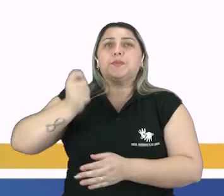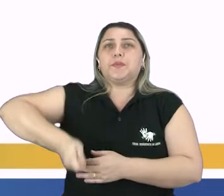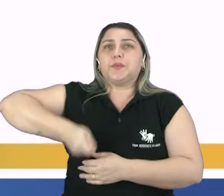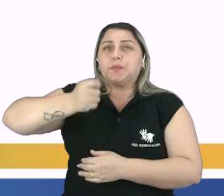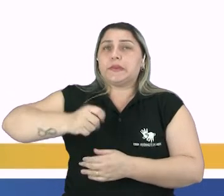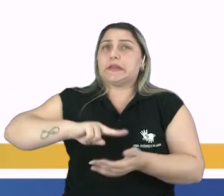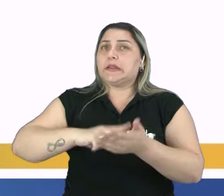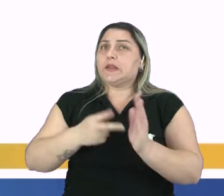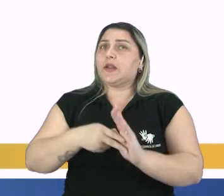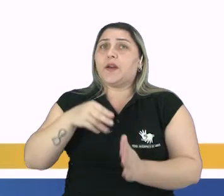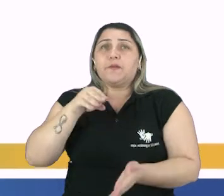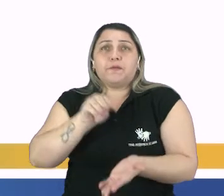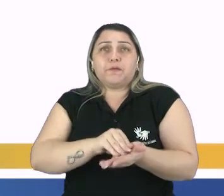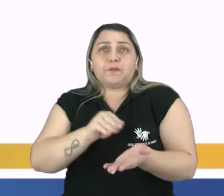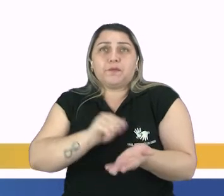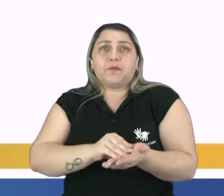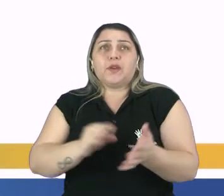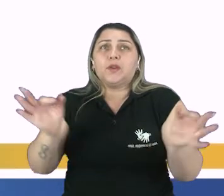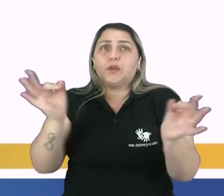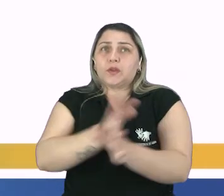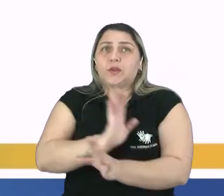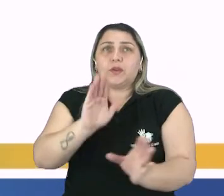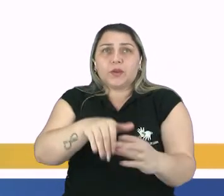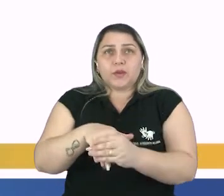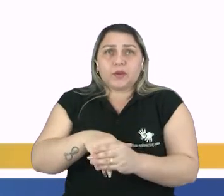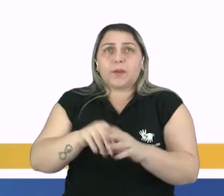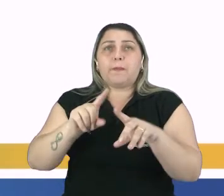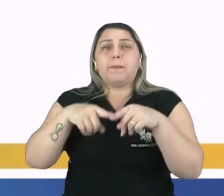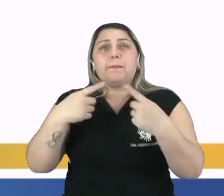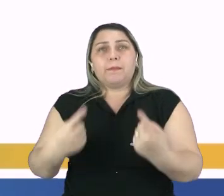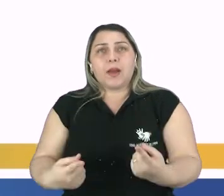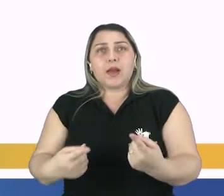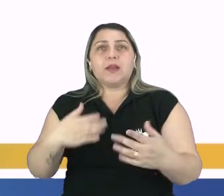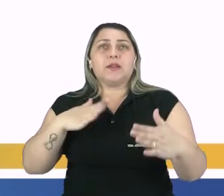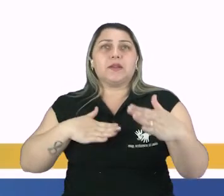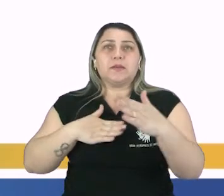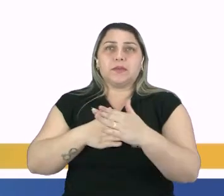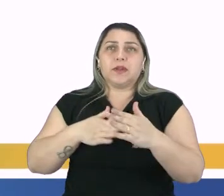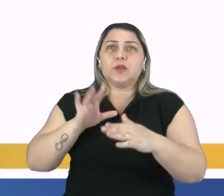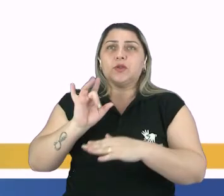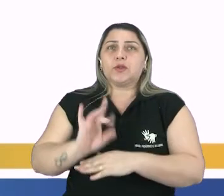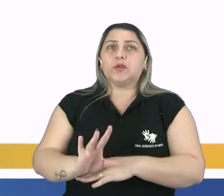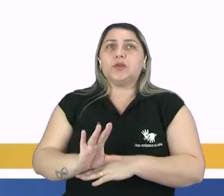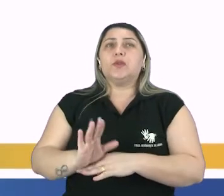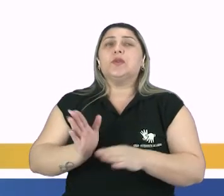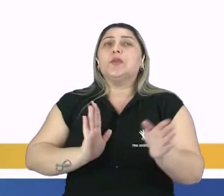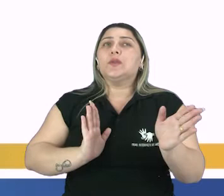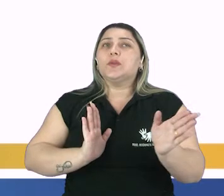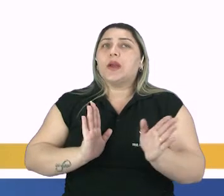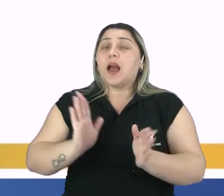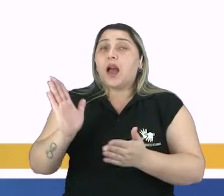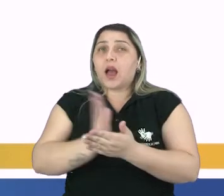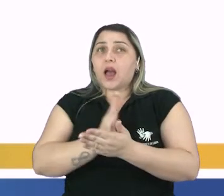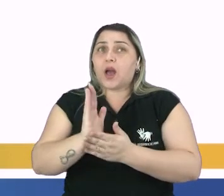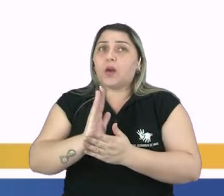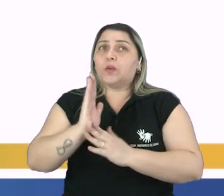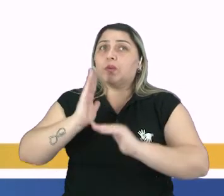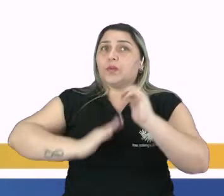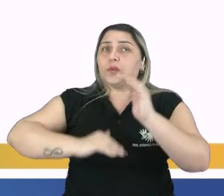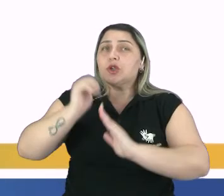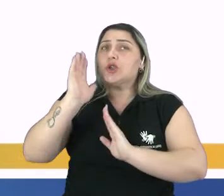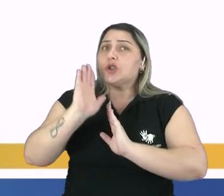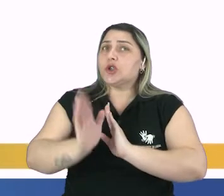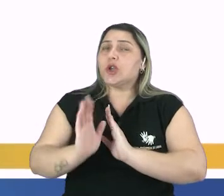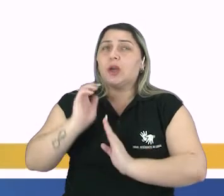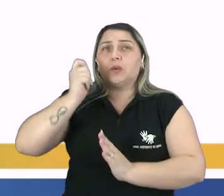não significou ausência completa de eleições. Contudo, elas se limitavam apenas a alguns cargos, já